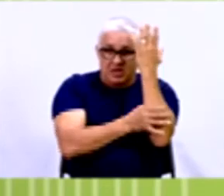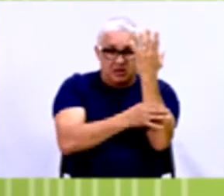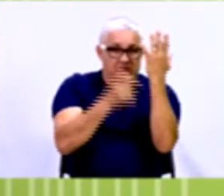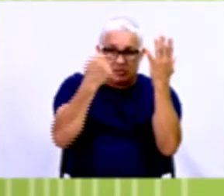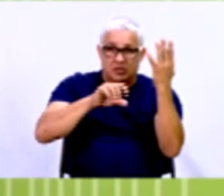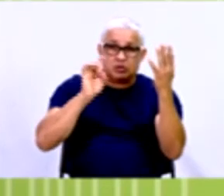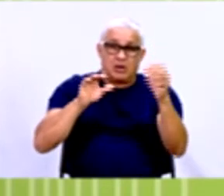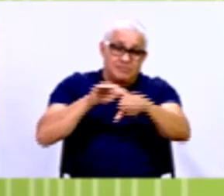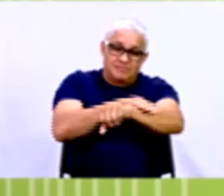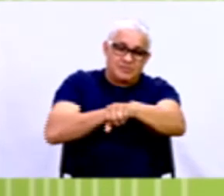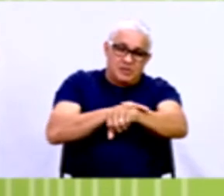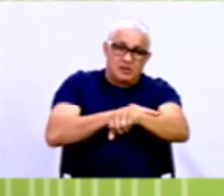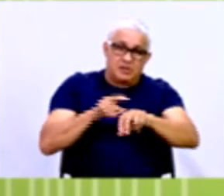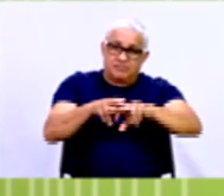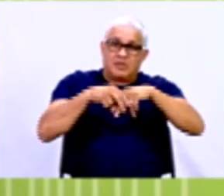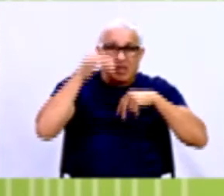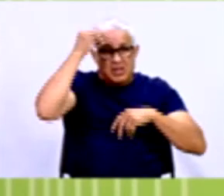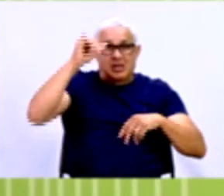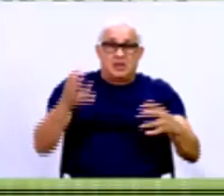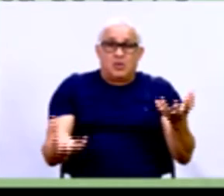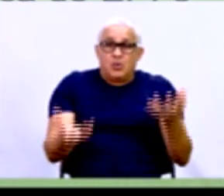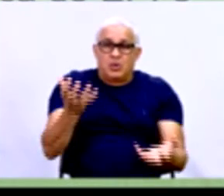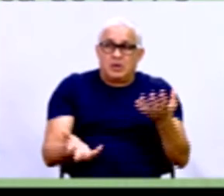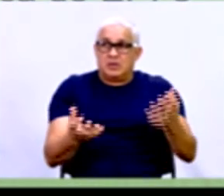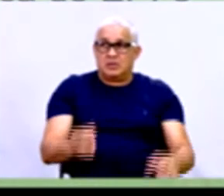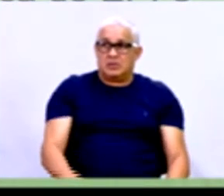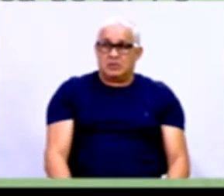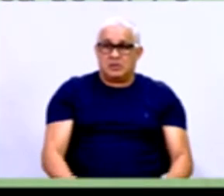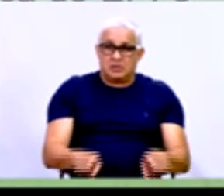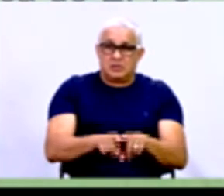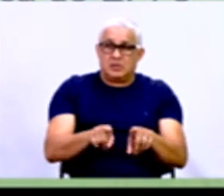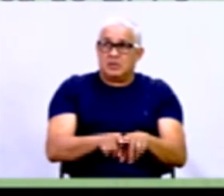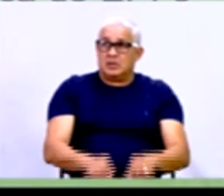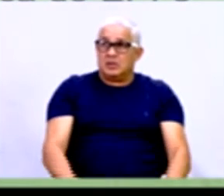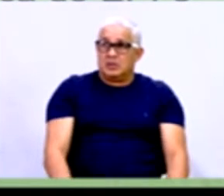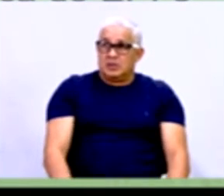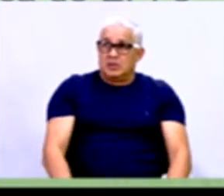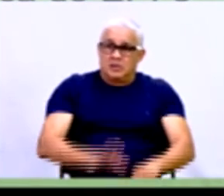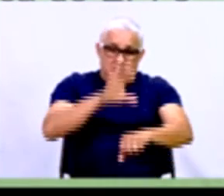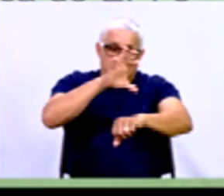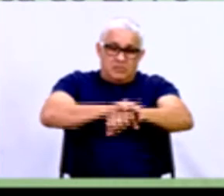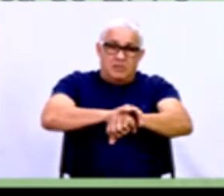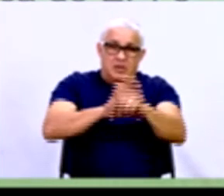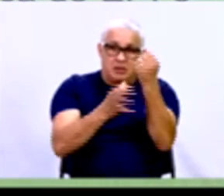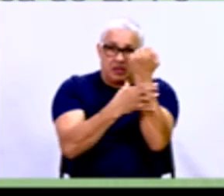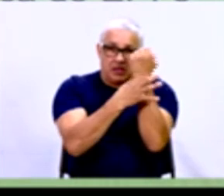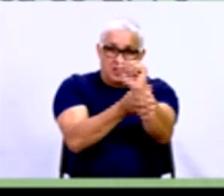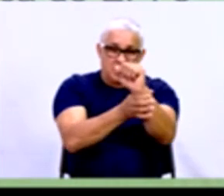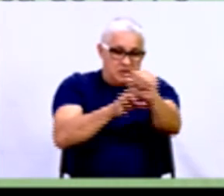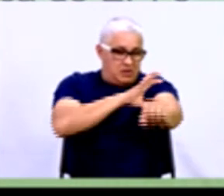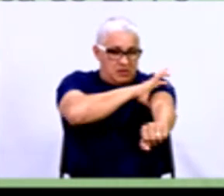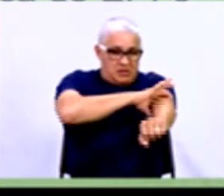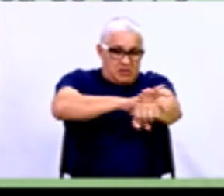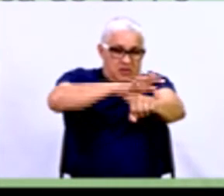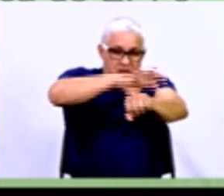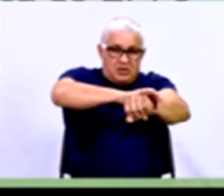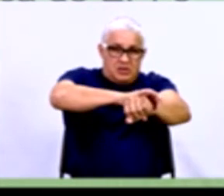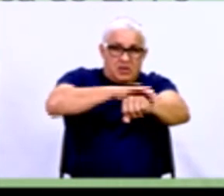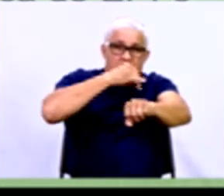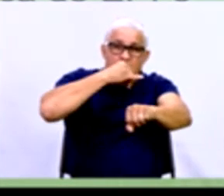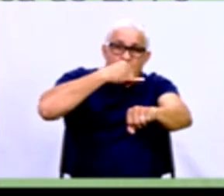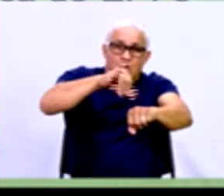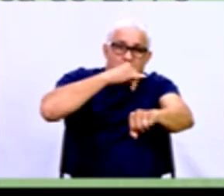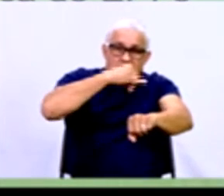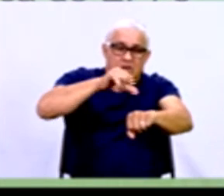agentes abrasivos, inclusive. Manga de segurança? Ok. para a proteção do braço, do antebraço contra choques